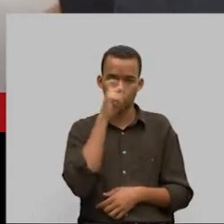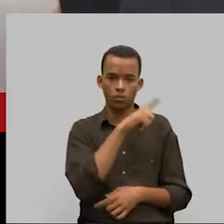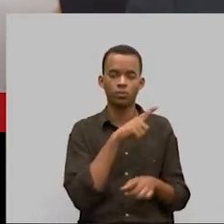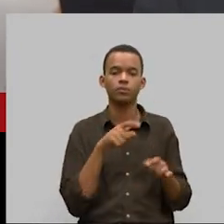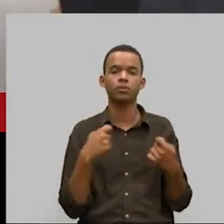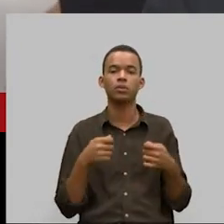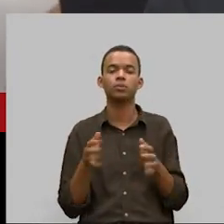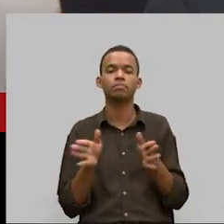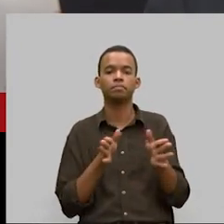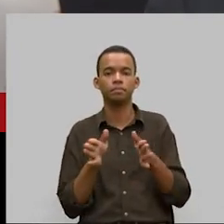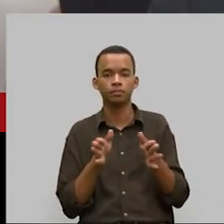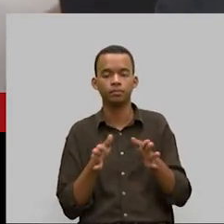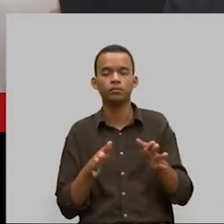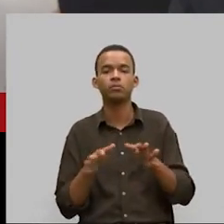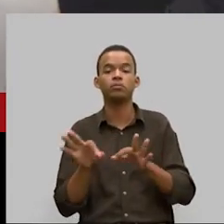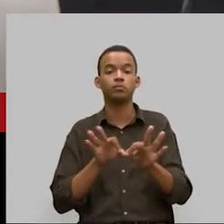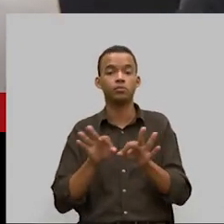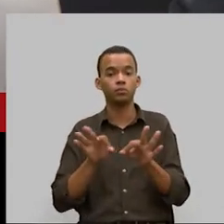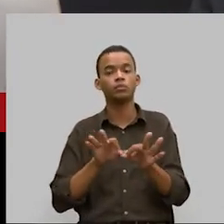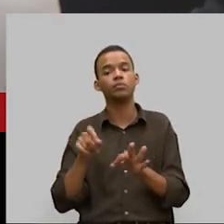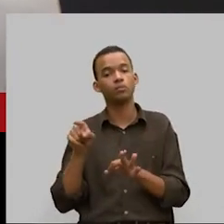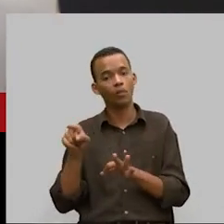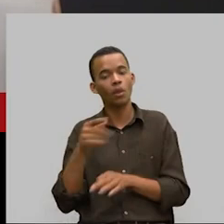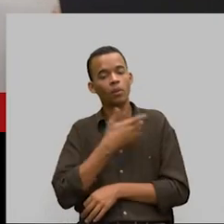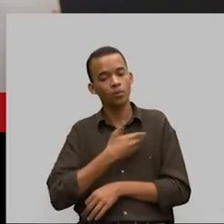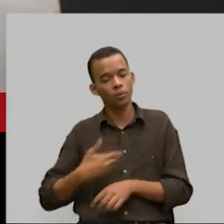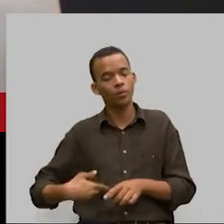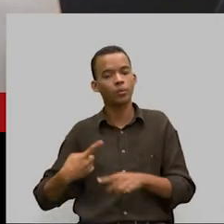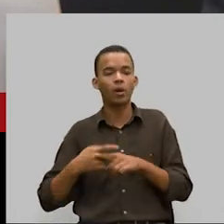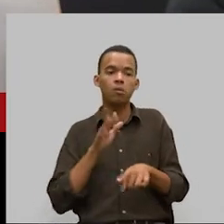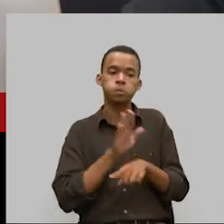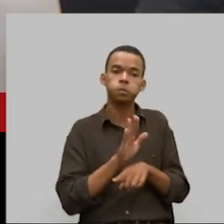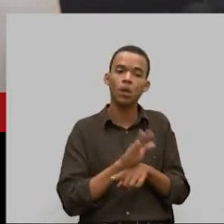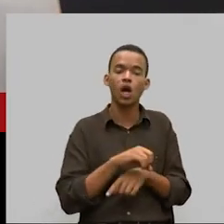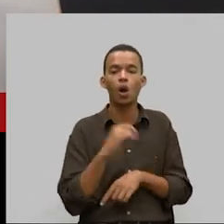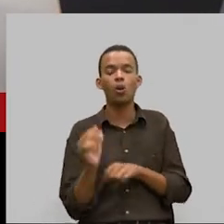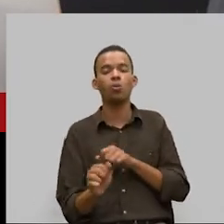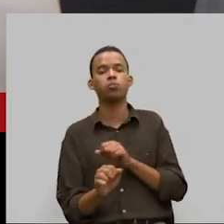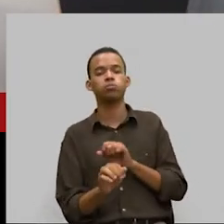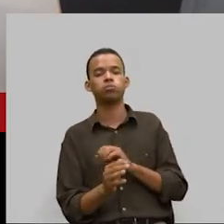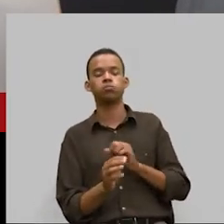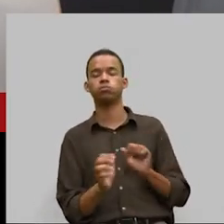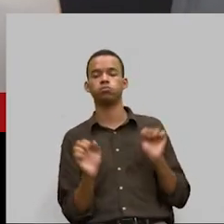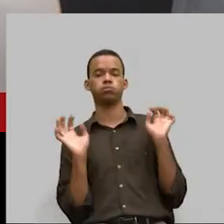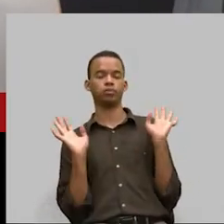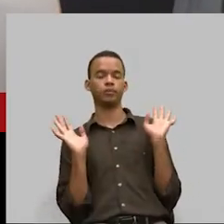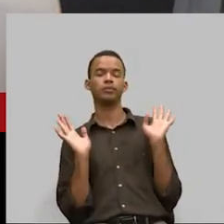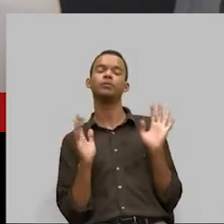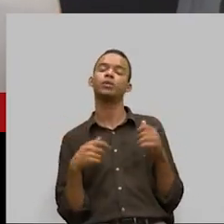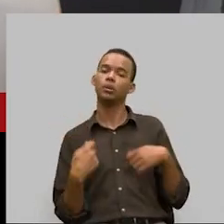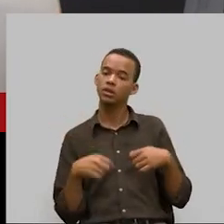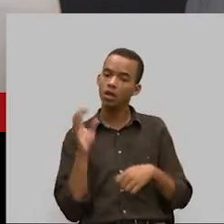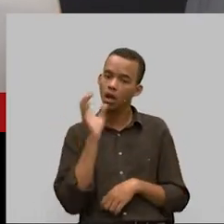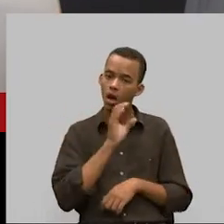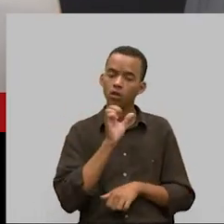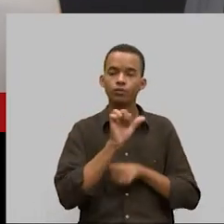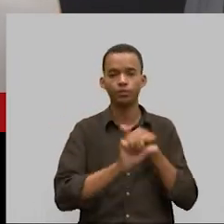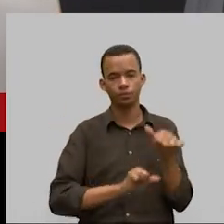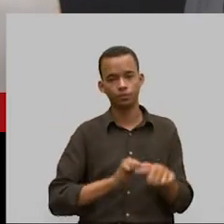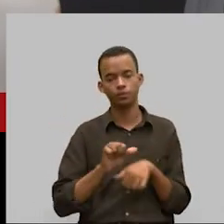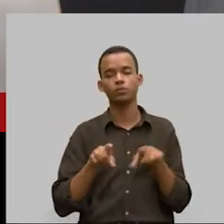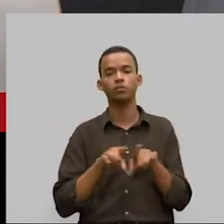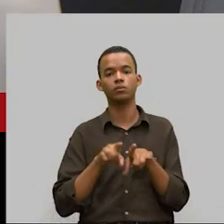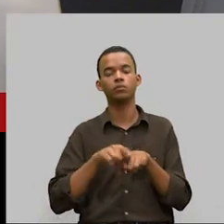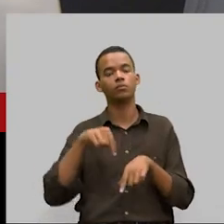da omissão do Governo do Estado então é uma ação uma reação que é imediata mas a gente também com esse debate público